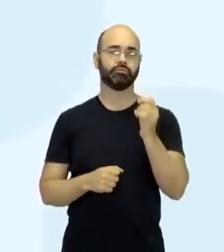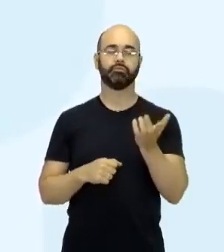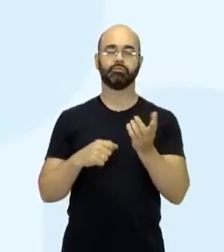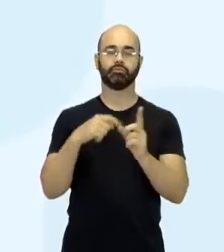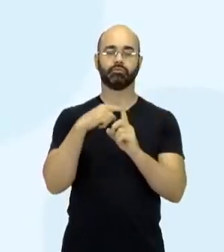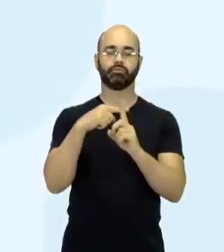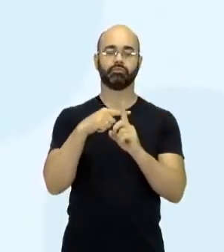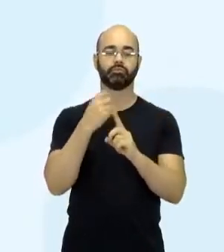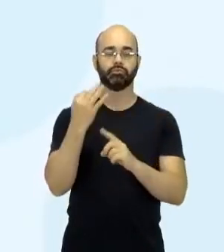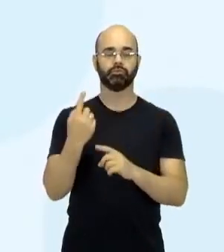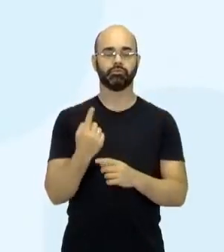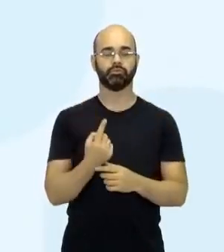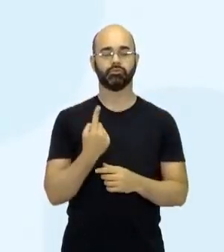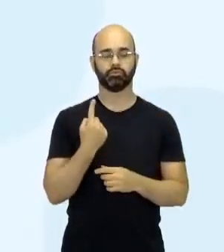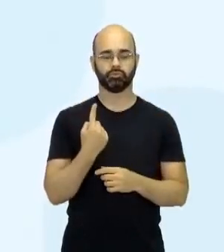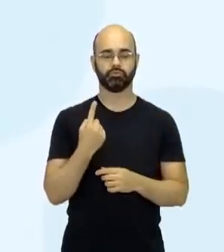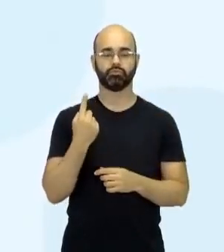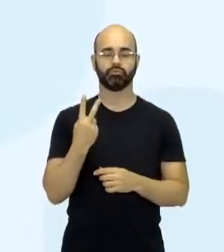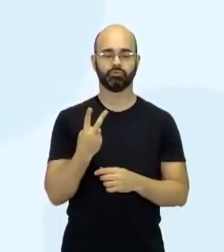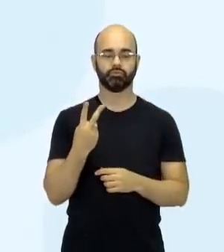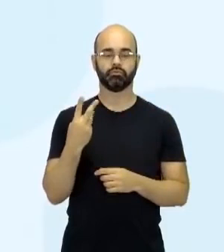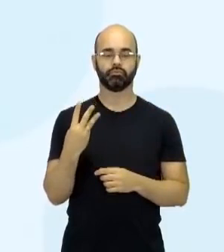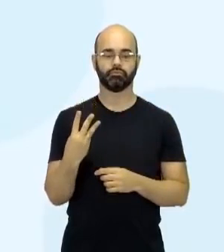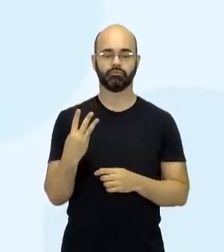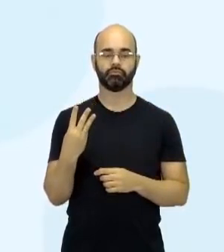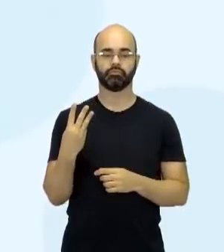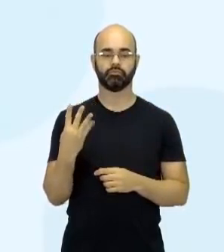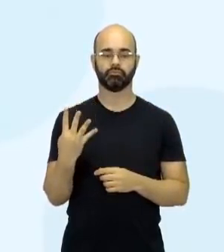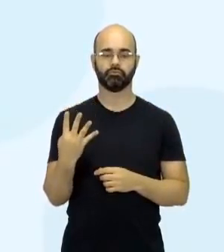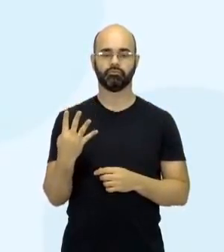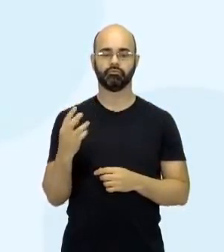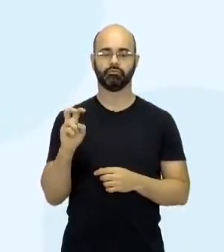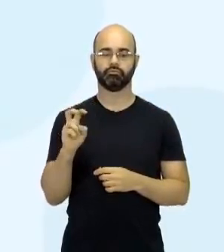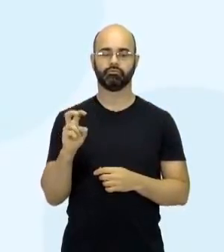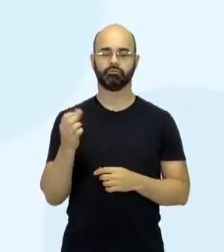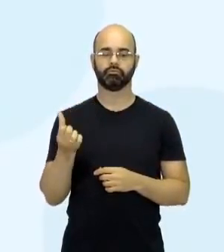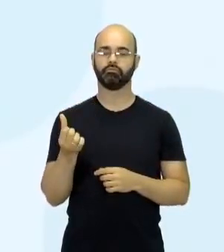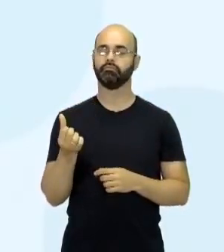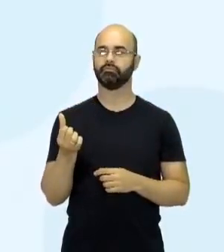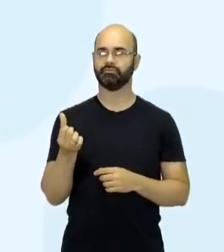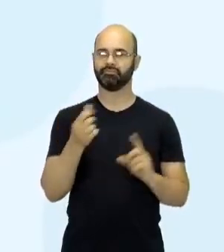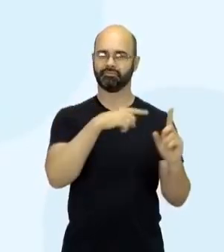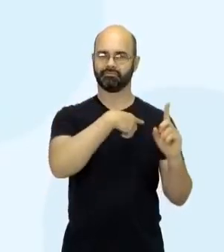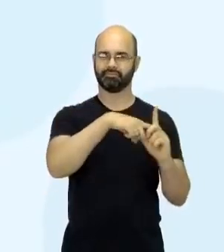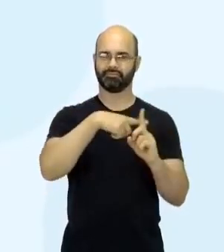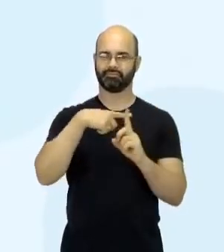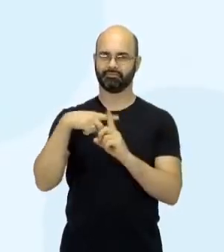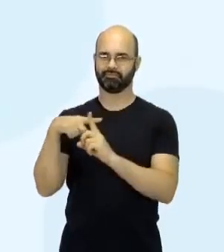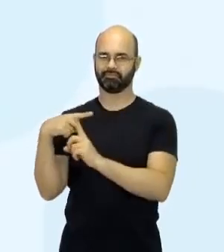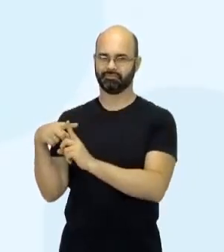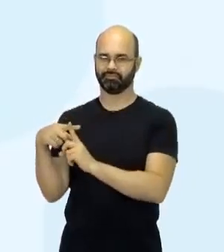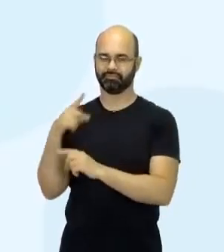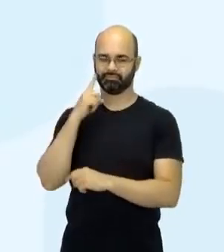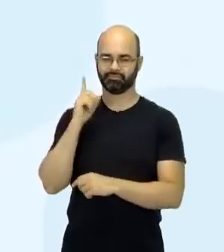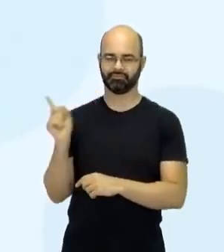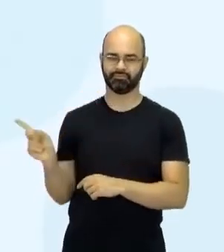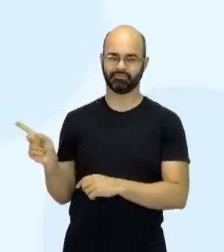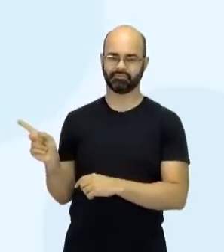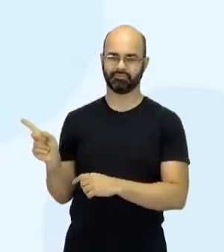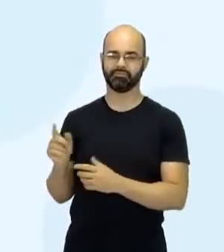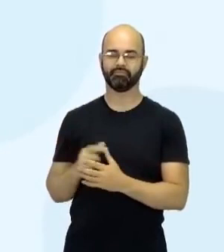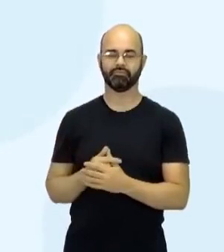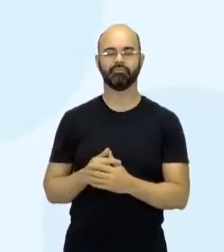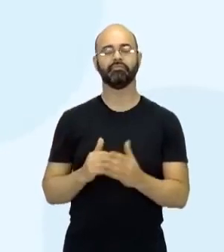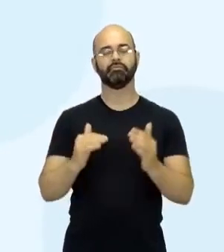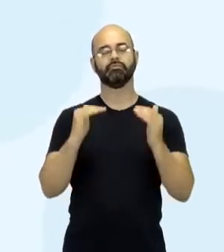né? Ó, 1, 2, 3, 4, 5, 6 positivos, que é esse número 6 ali. E